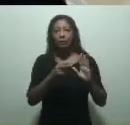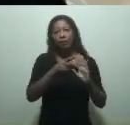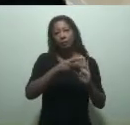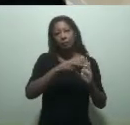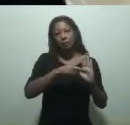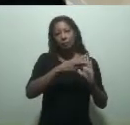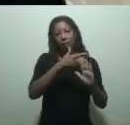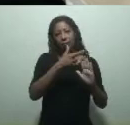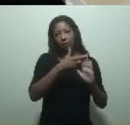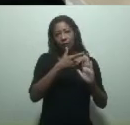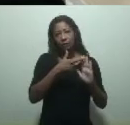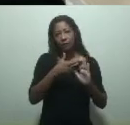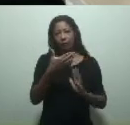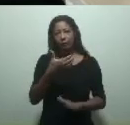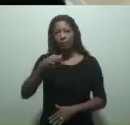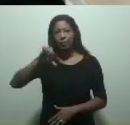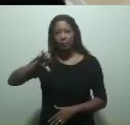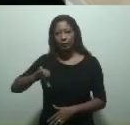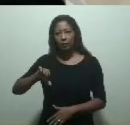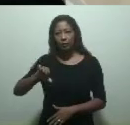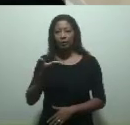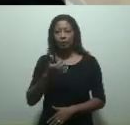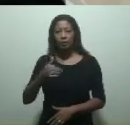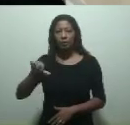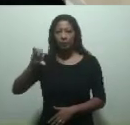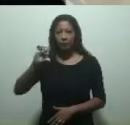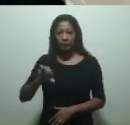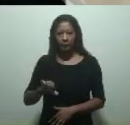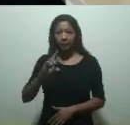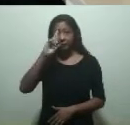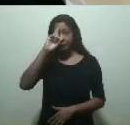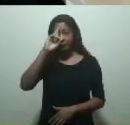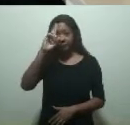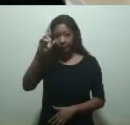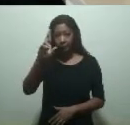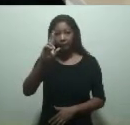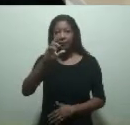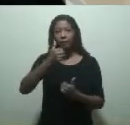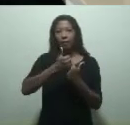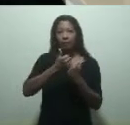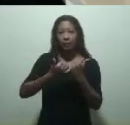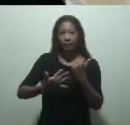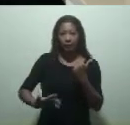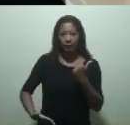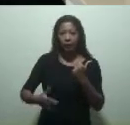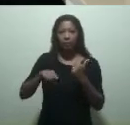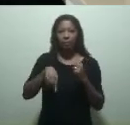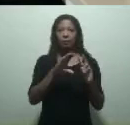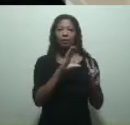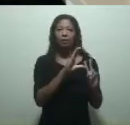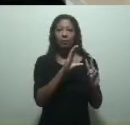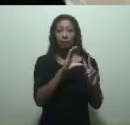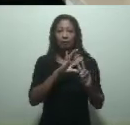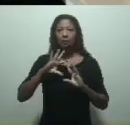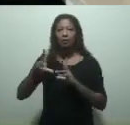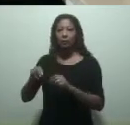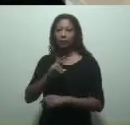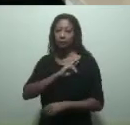de 2019, de autoria da Câmara Municipal de Parnamirim e de todos os